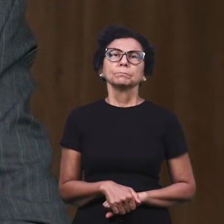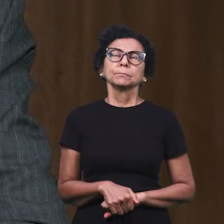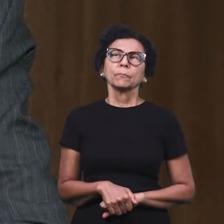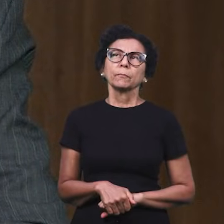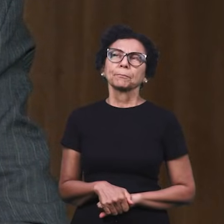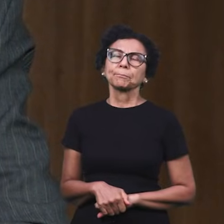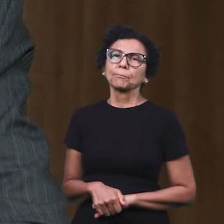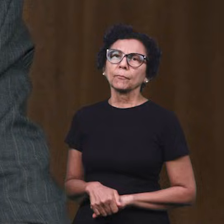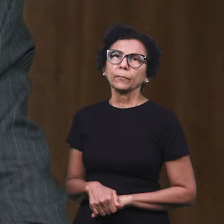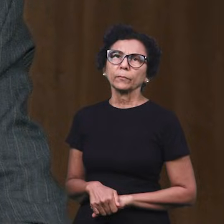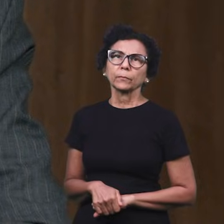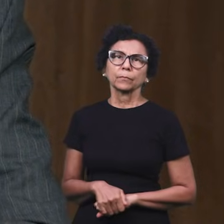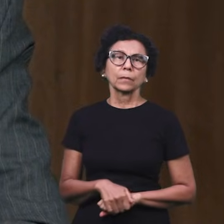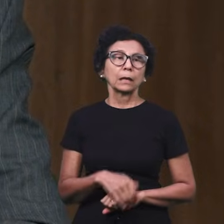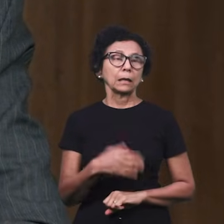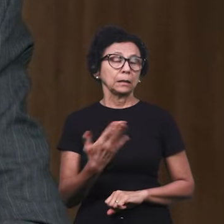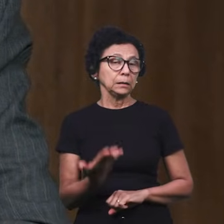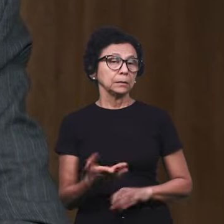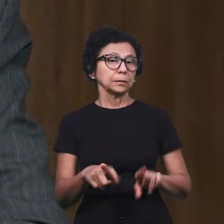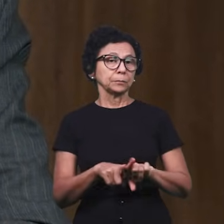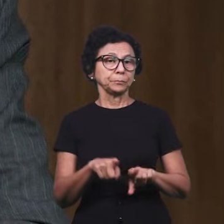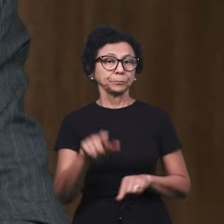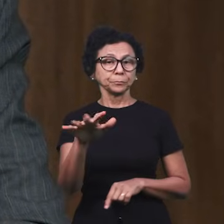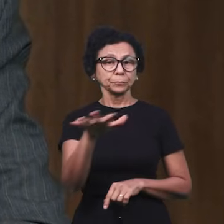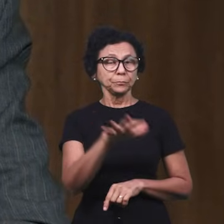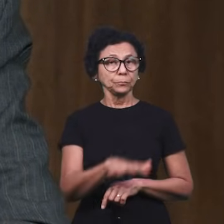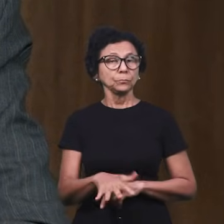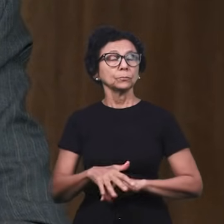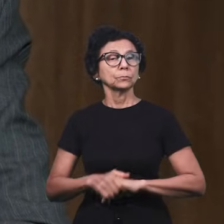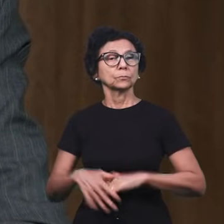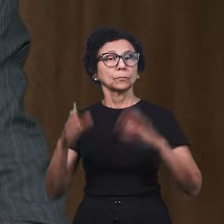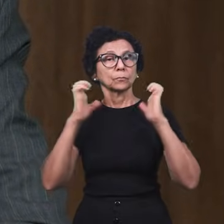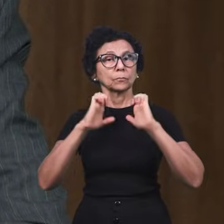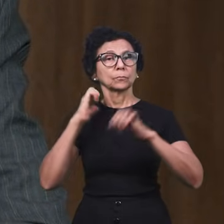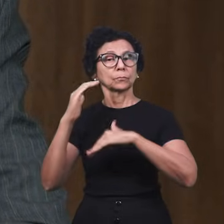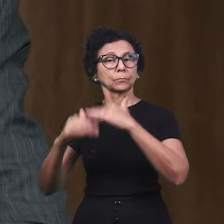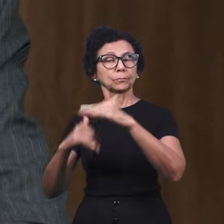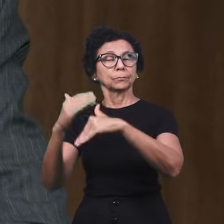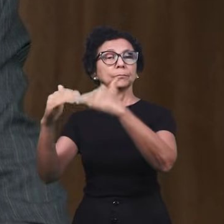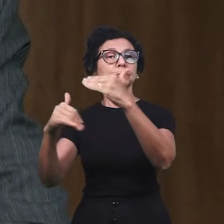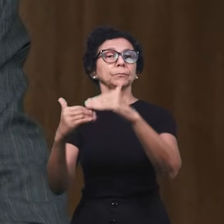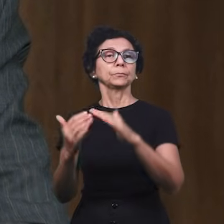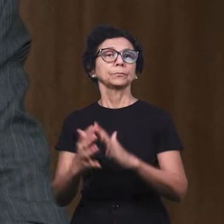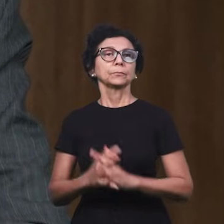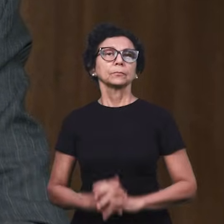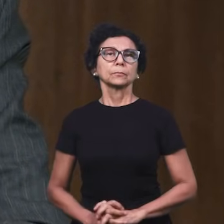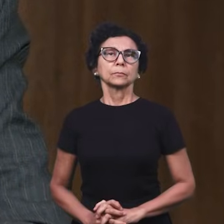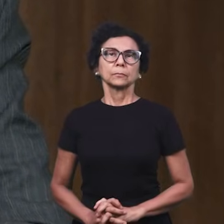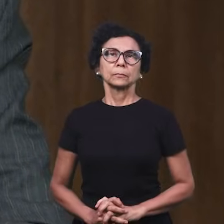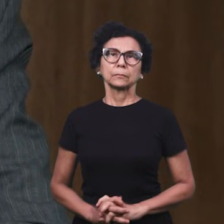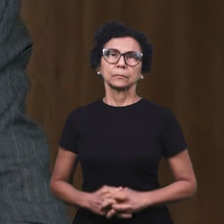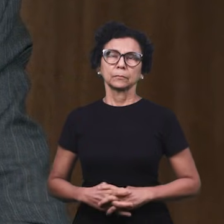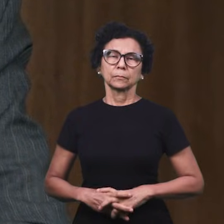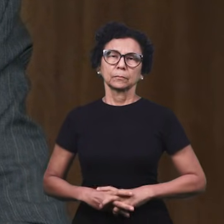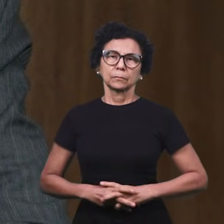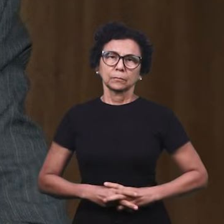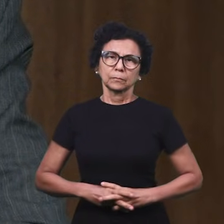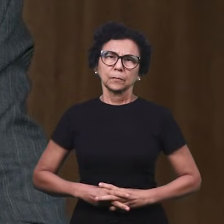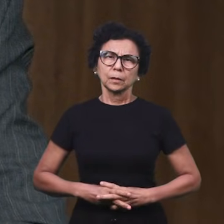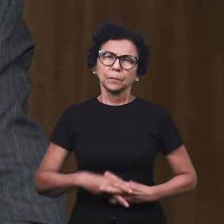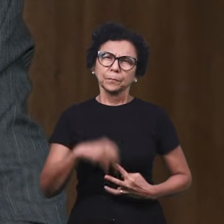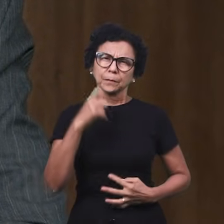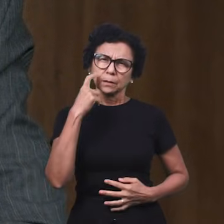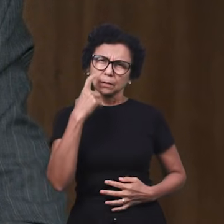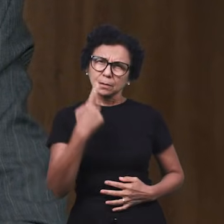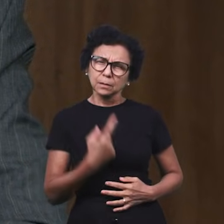vamos dizer assim, e evoluído através de evangélicos. Sem dúvida. Então seria interessante nos deter